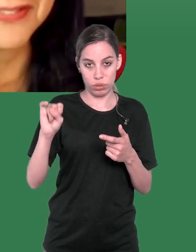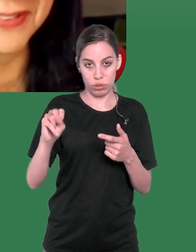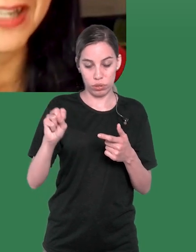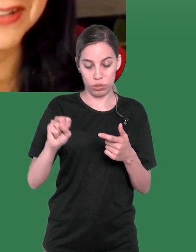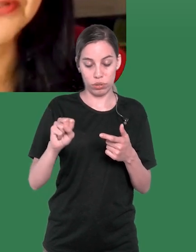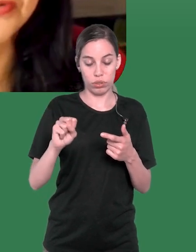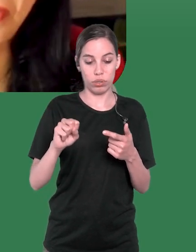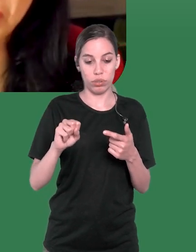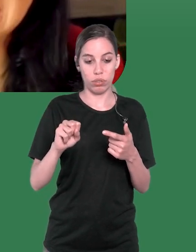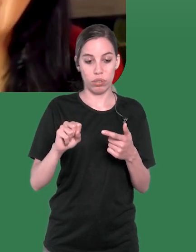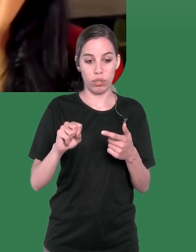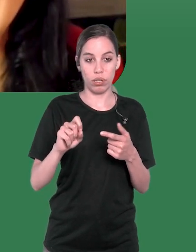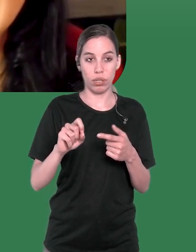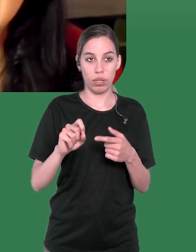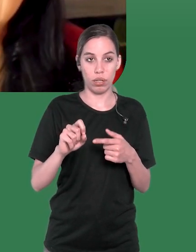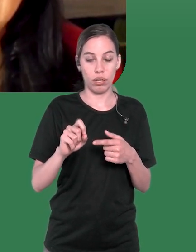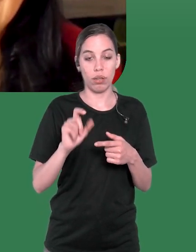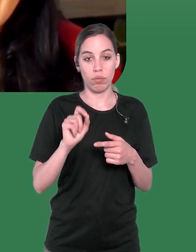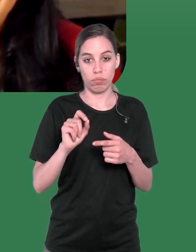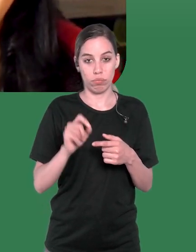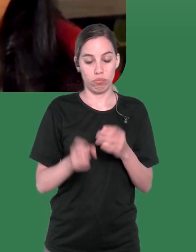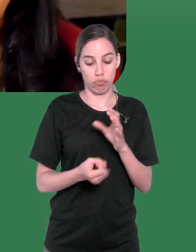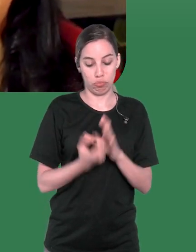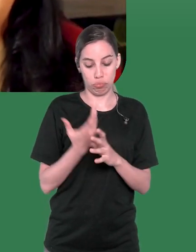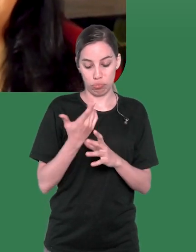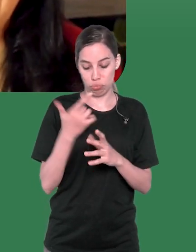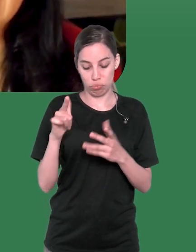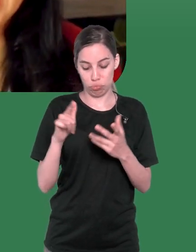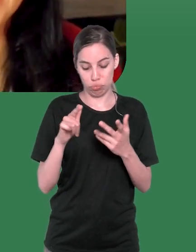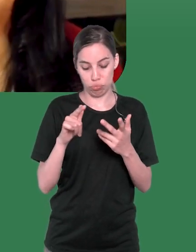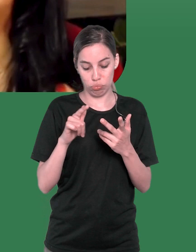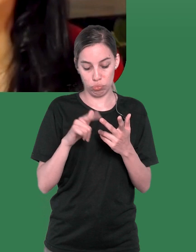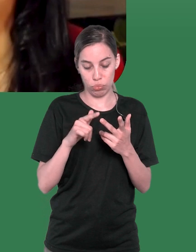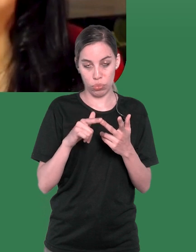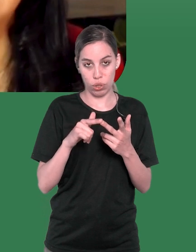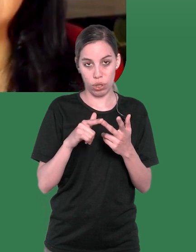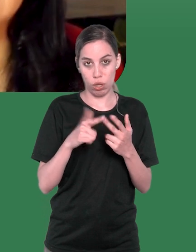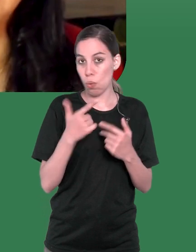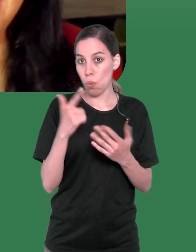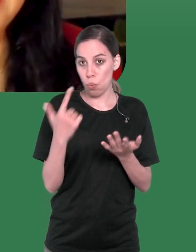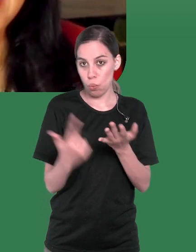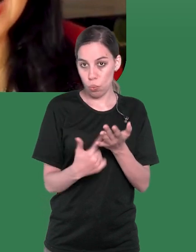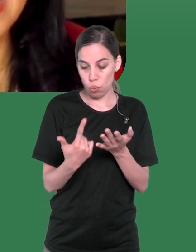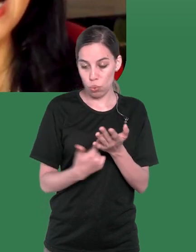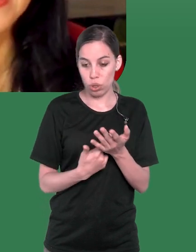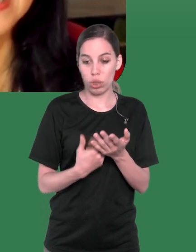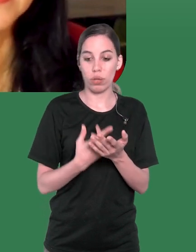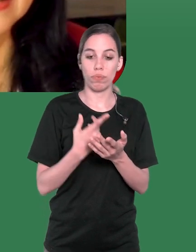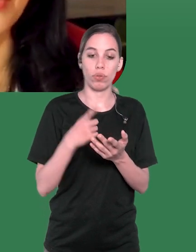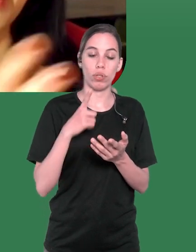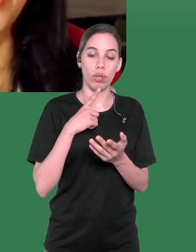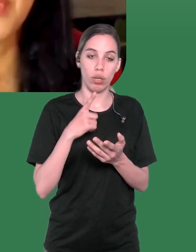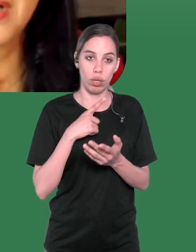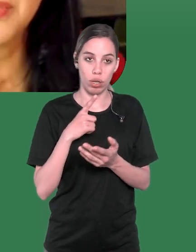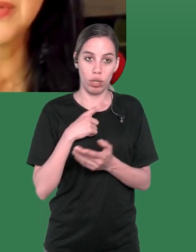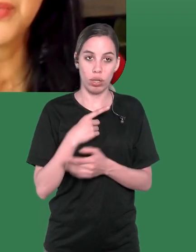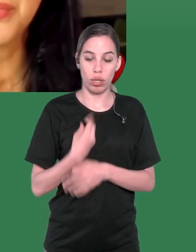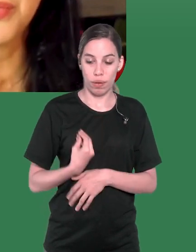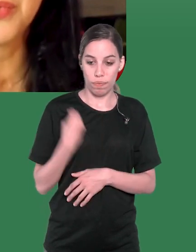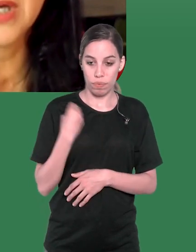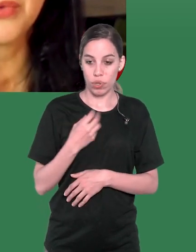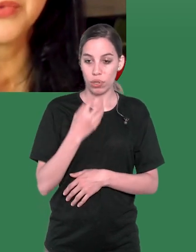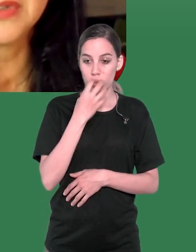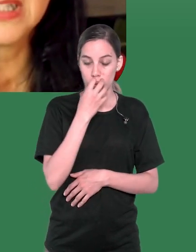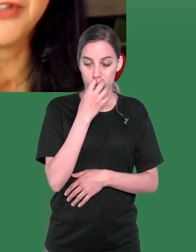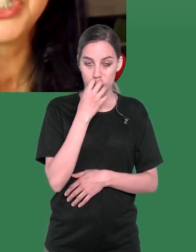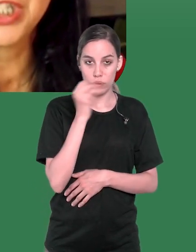zoobiografia, né, com alguns cães que figuram, que têm as suas vidas narradas, como